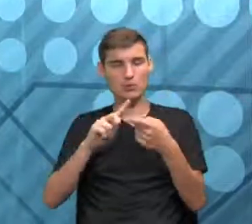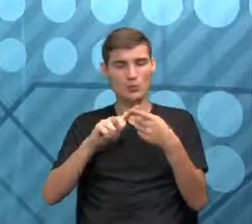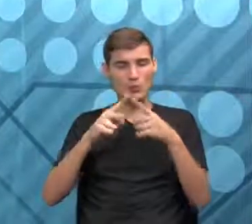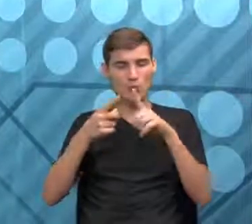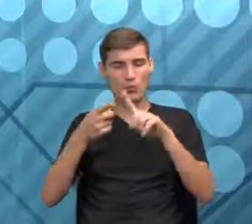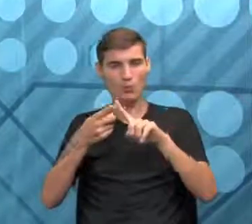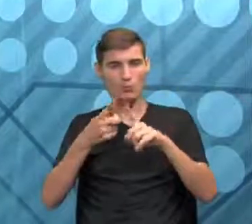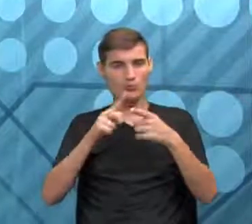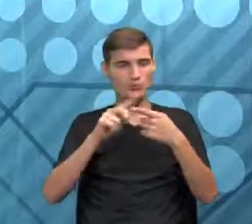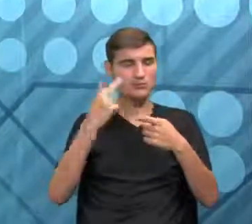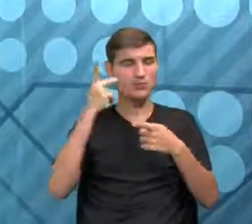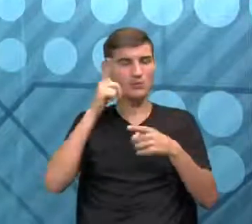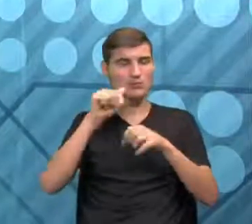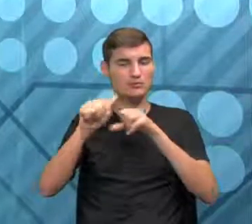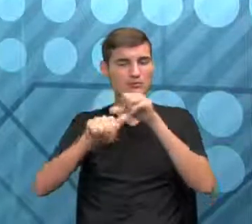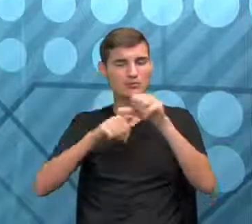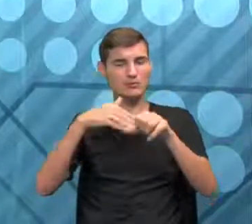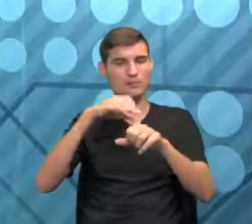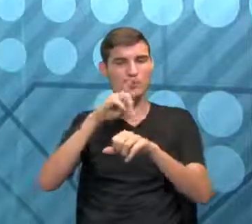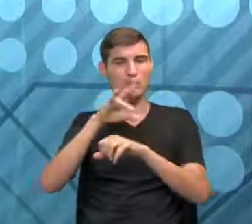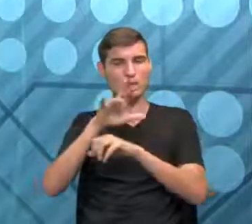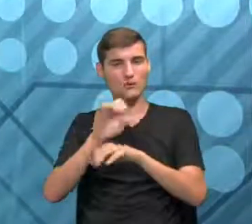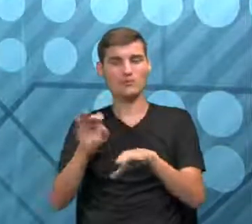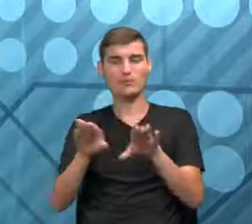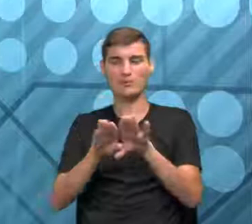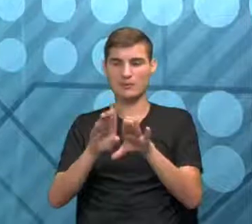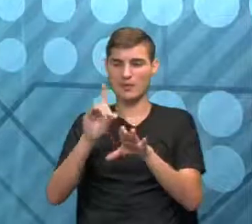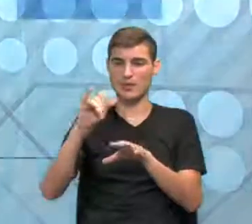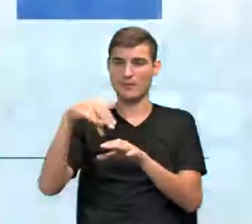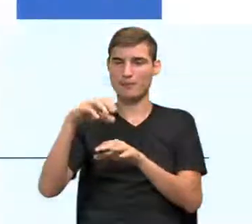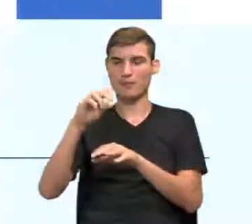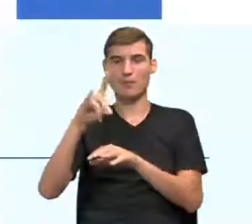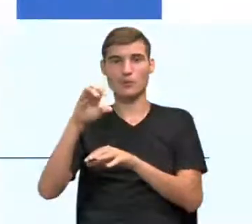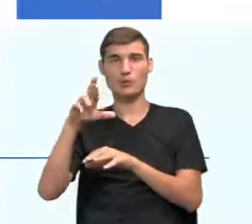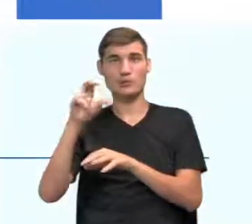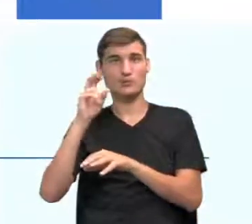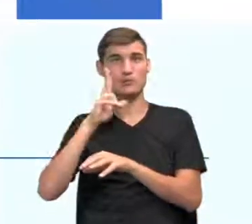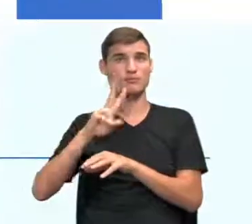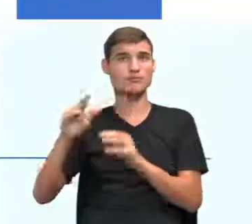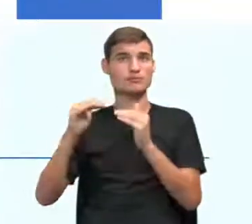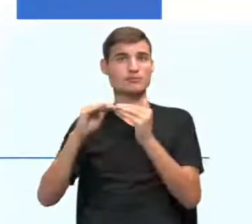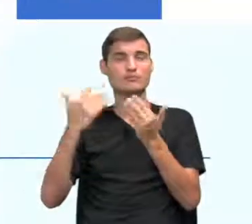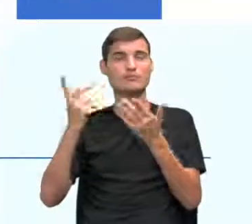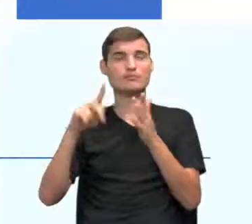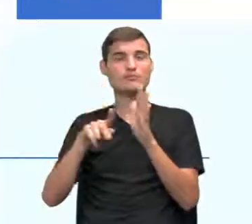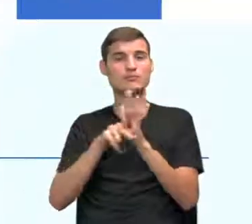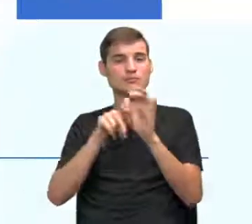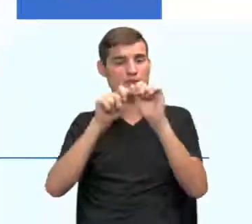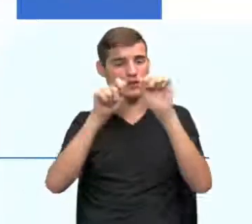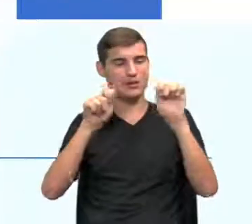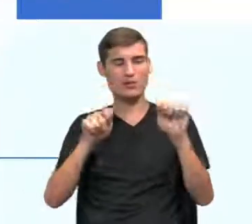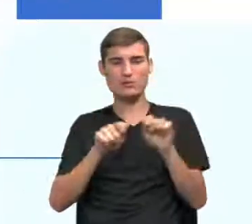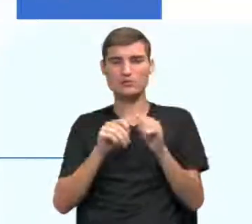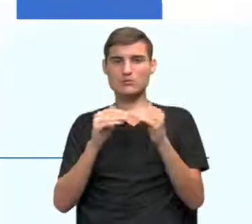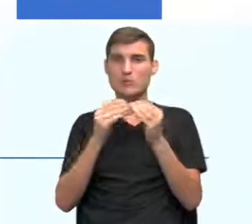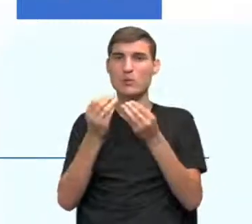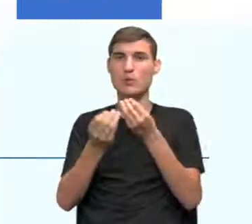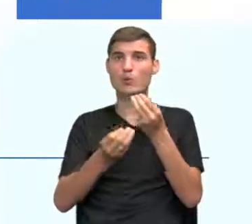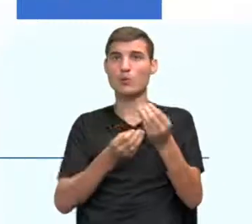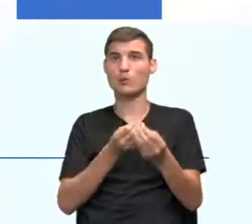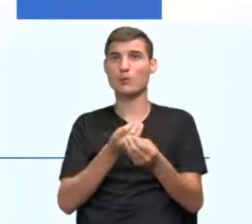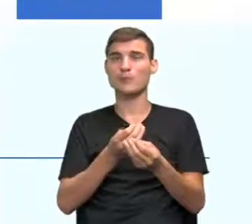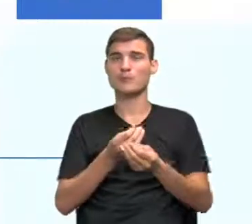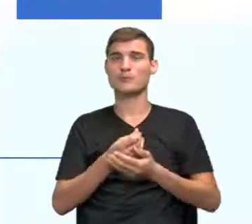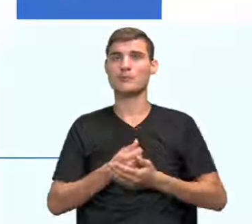para modificar o processo de modulação e demodulação. Observando aqui no slide, quais são, então, esses processos? Quando eu tenho uma portadora